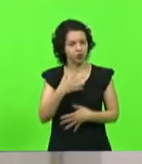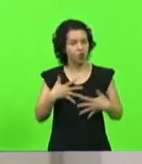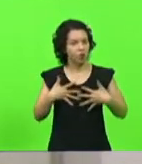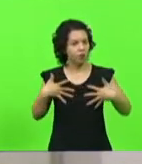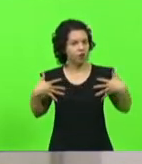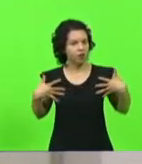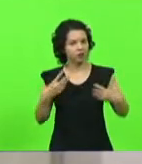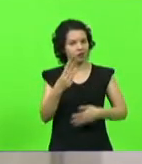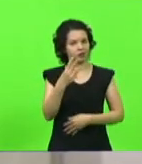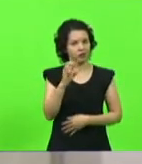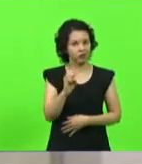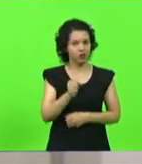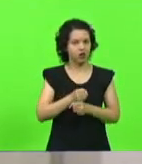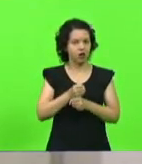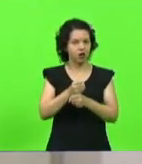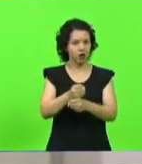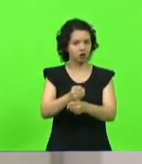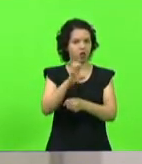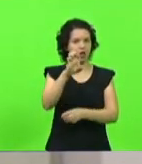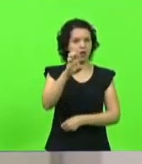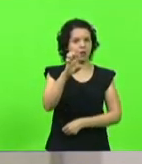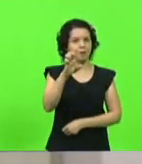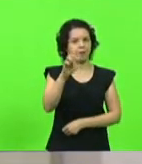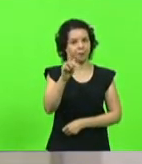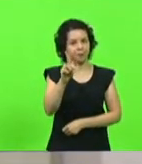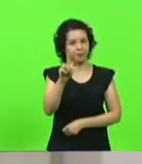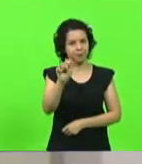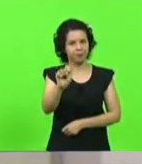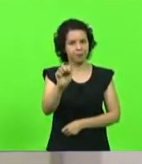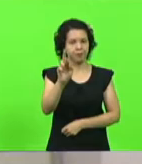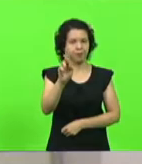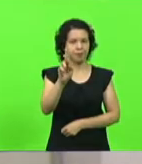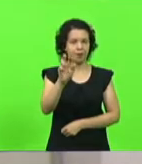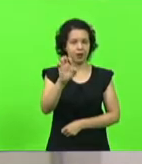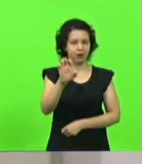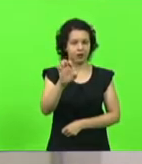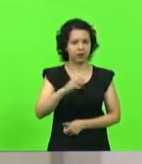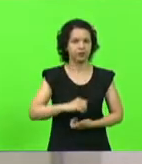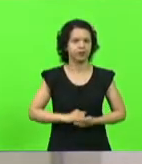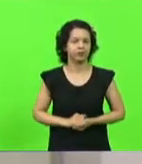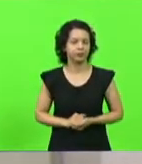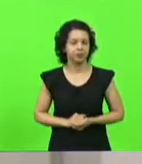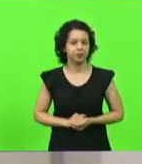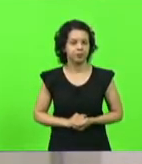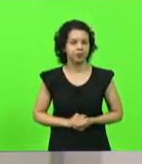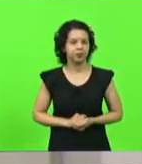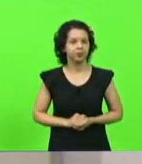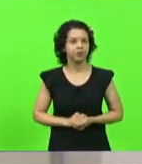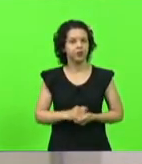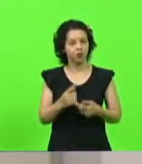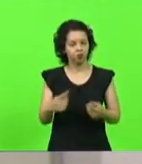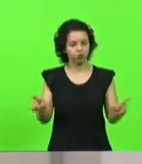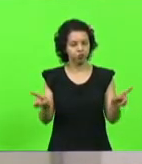30 anos da EPAGRE. Momento seguinte. Houve a interpretação do hino